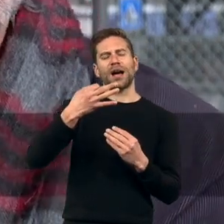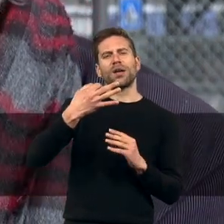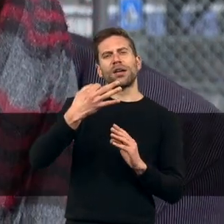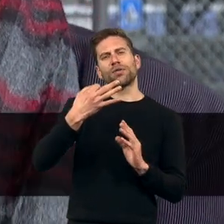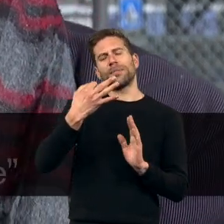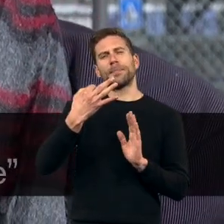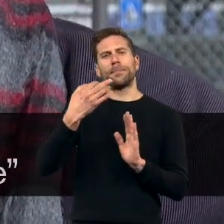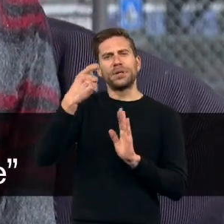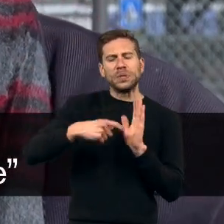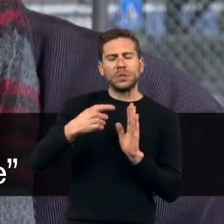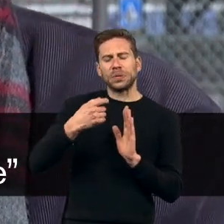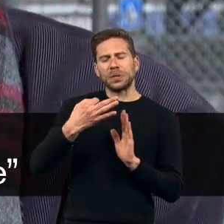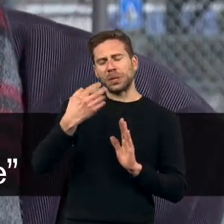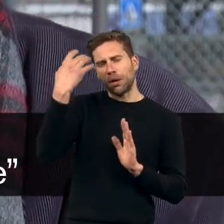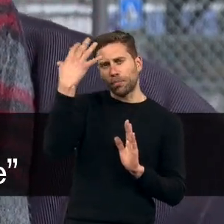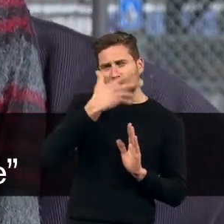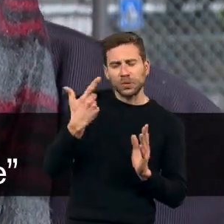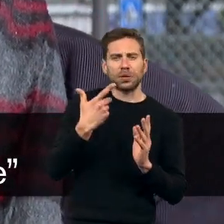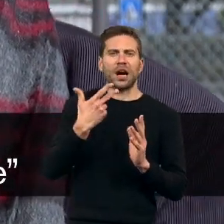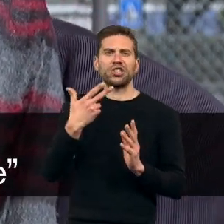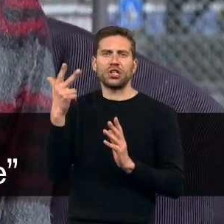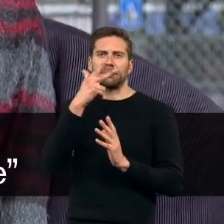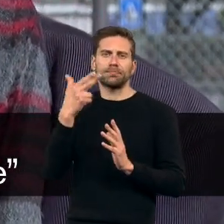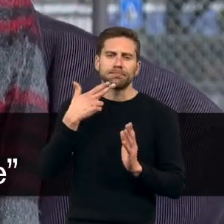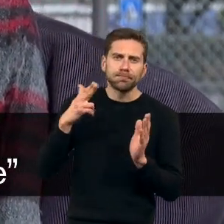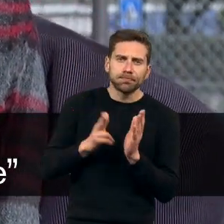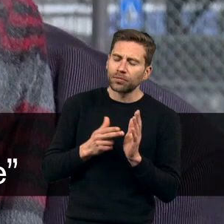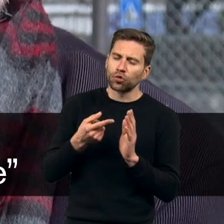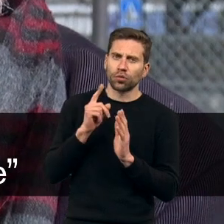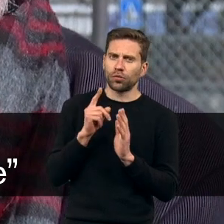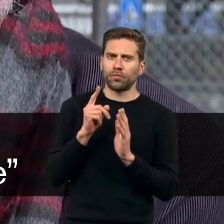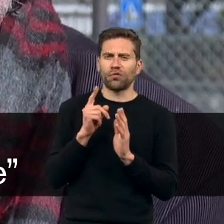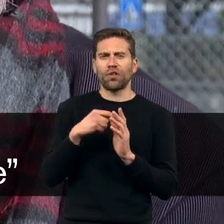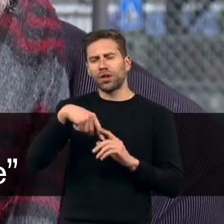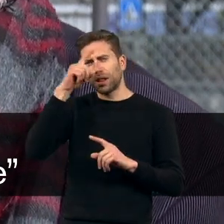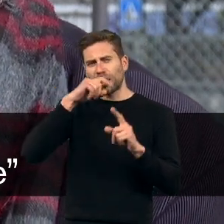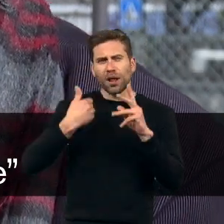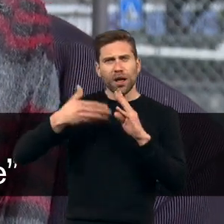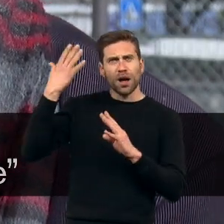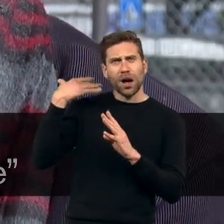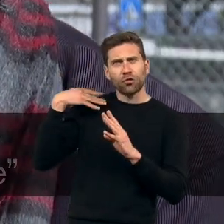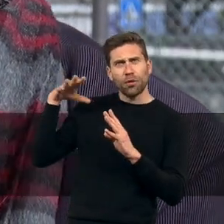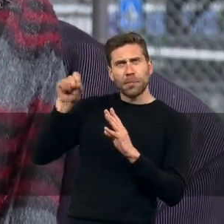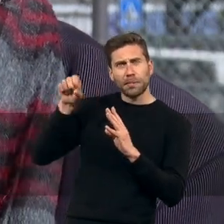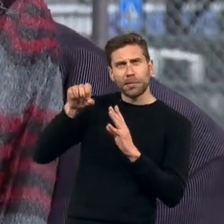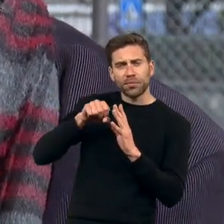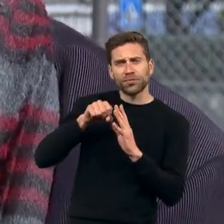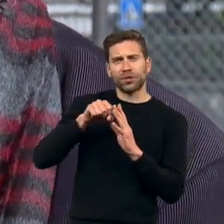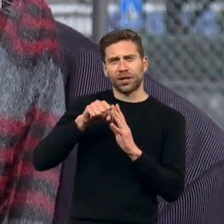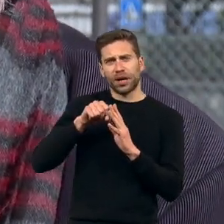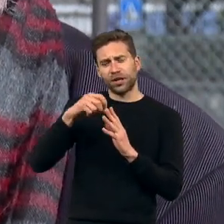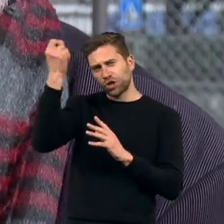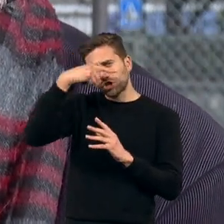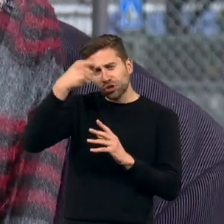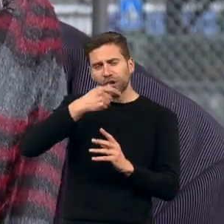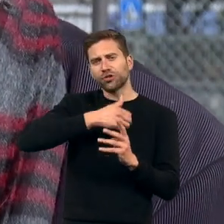pouco a mistura do que nos foi transmitido com as memórias e os conhecimentos dos atores e das atrizes que deu origem